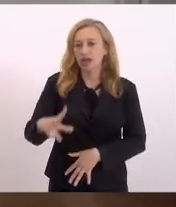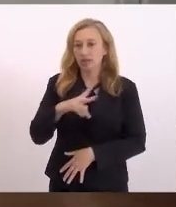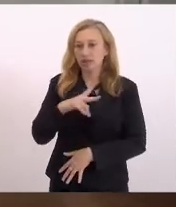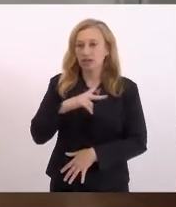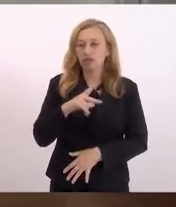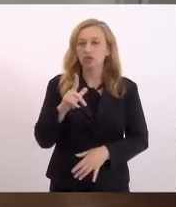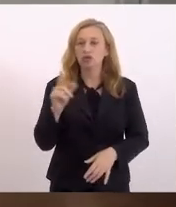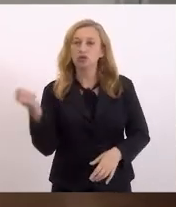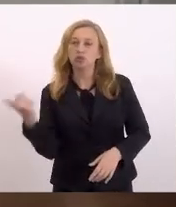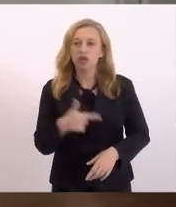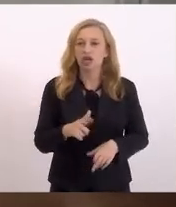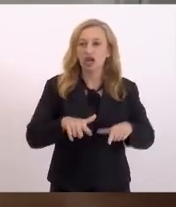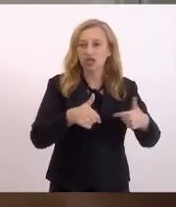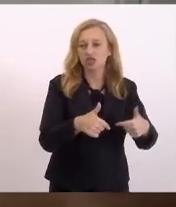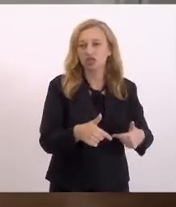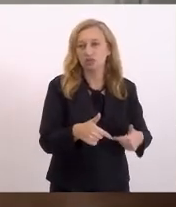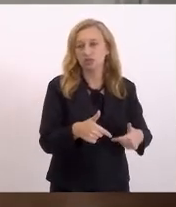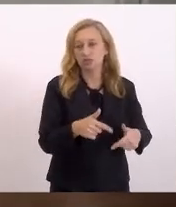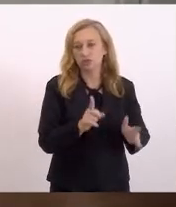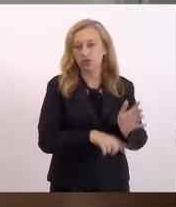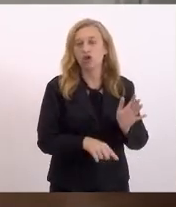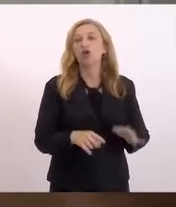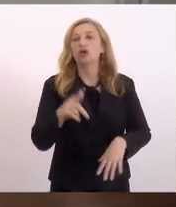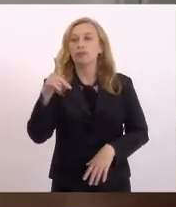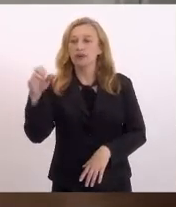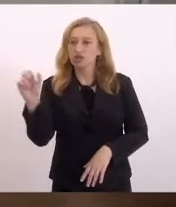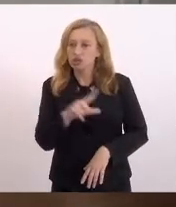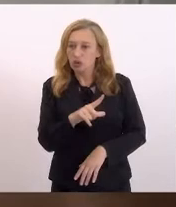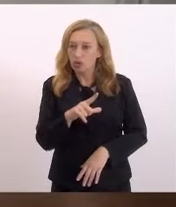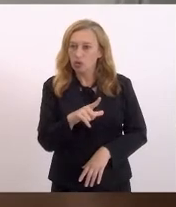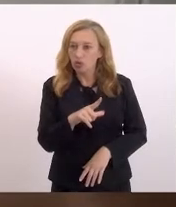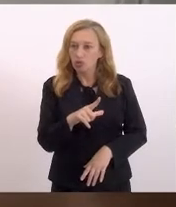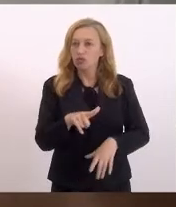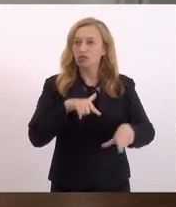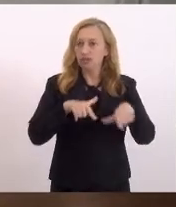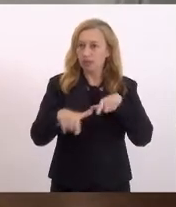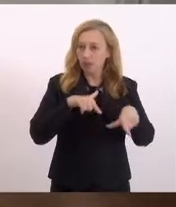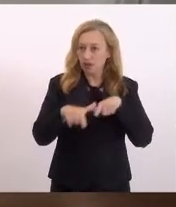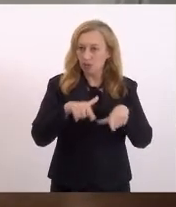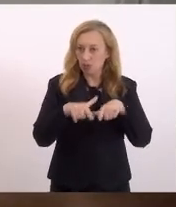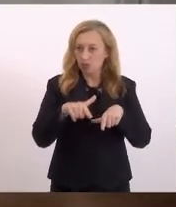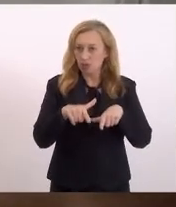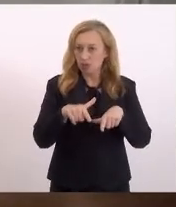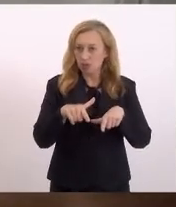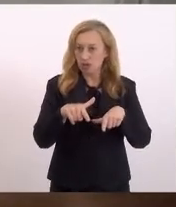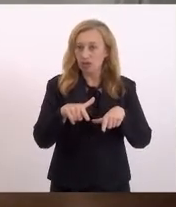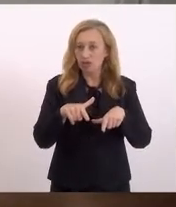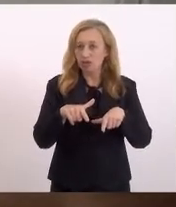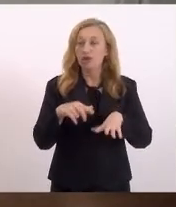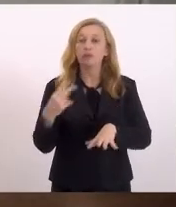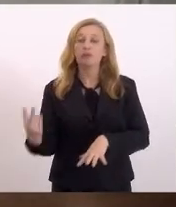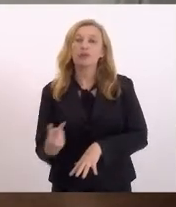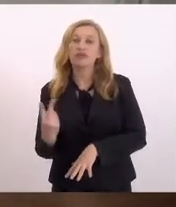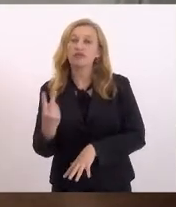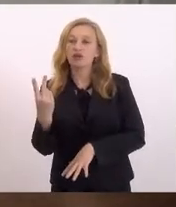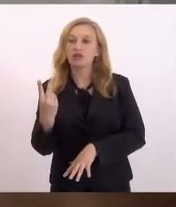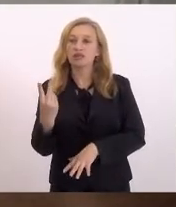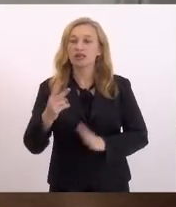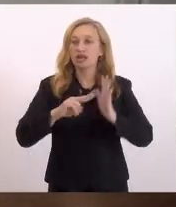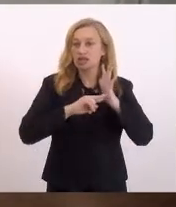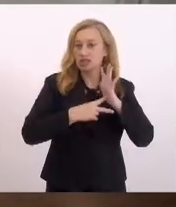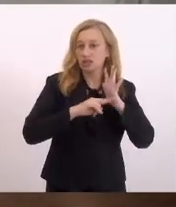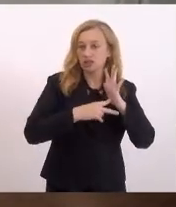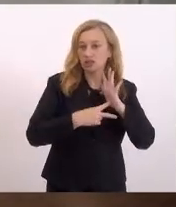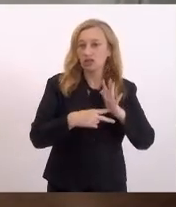2 anos. E o que o PSOL, de forma recorrente, trabalhou foi para privilegiar sindicalista vagabundo que